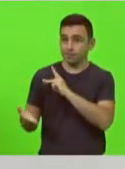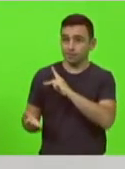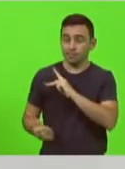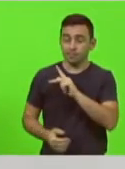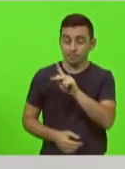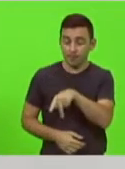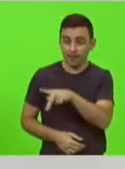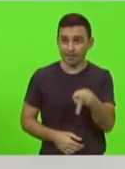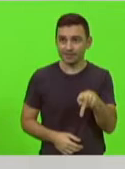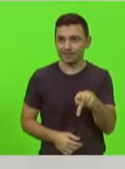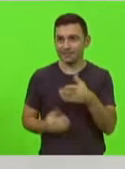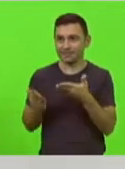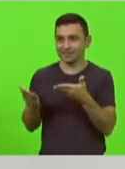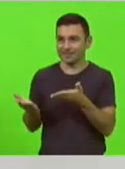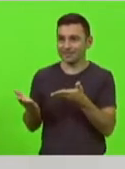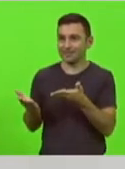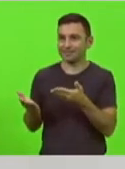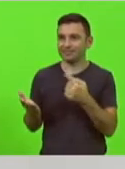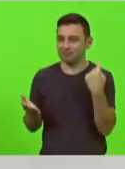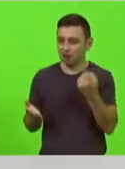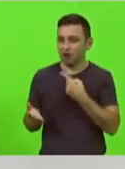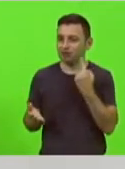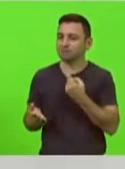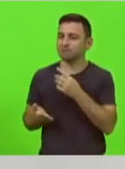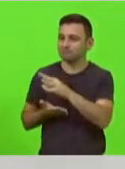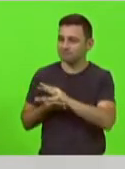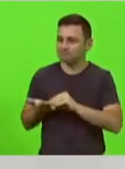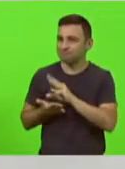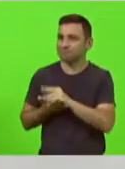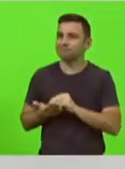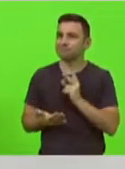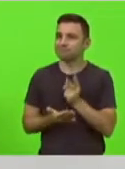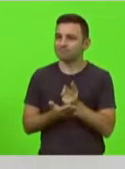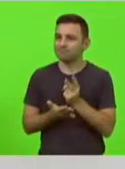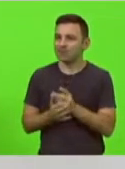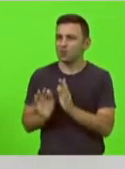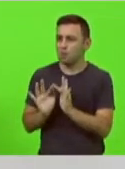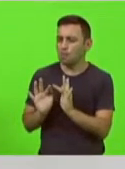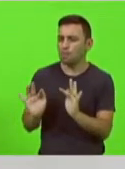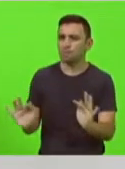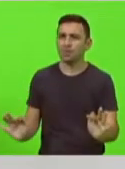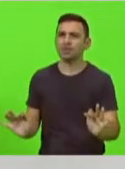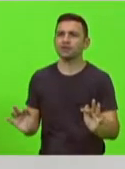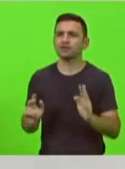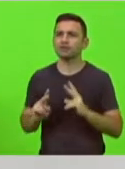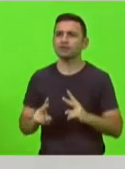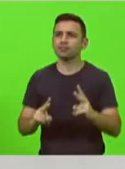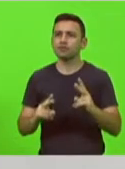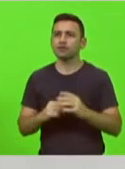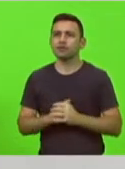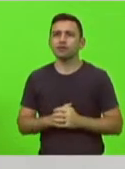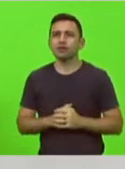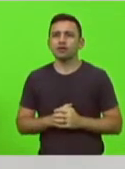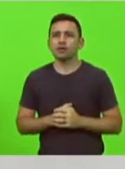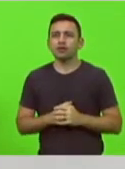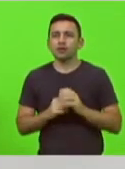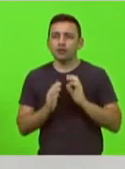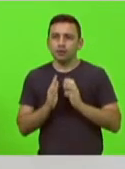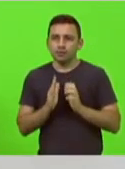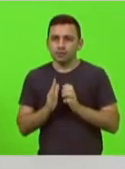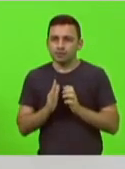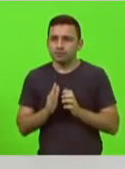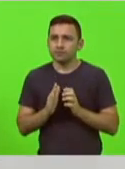Baldiceira, uma pessoa em quem a gente se inspira bastante pela humildade, e dizer assim, partido